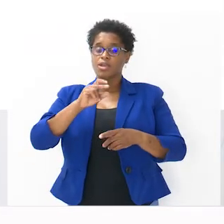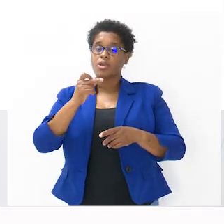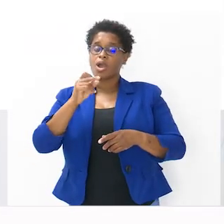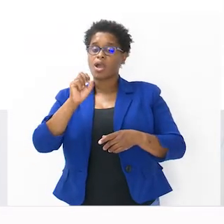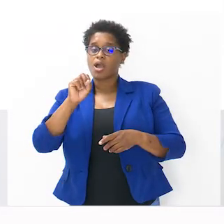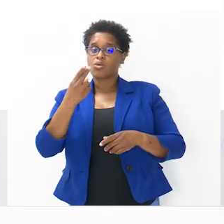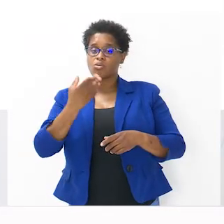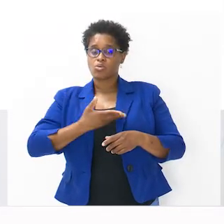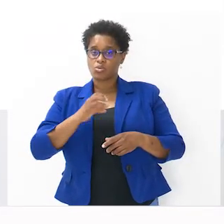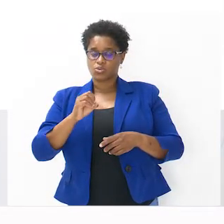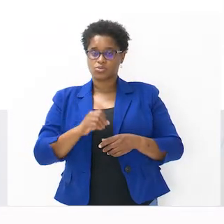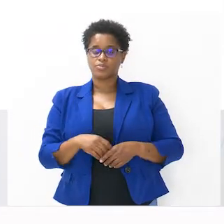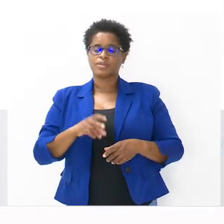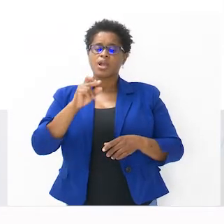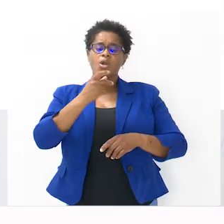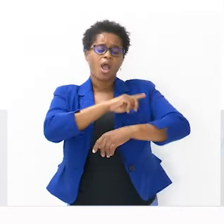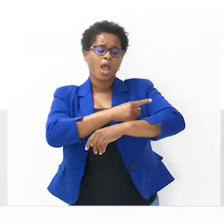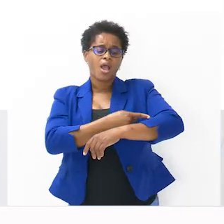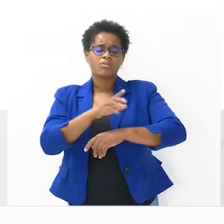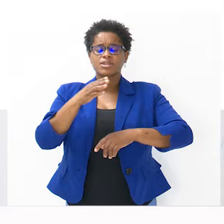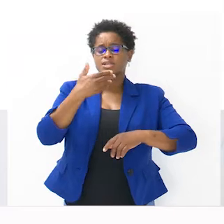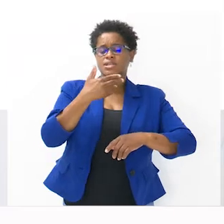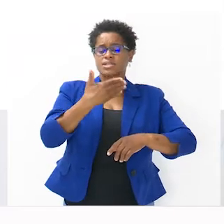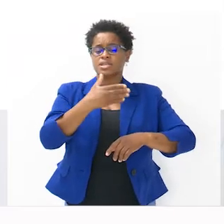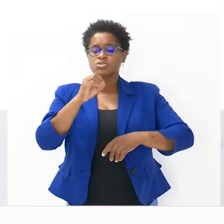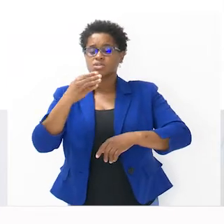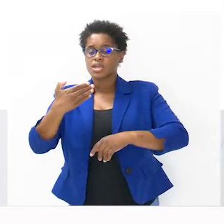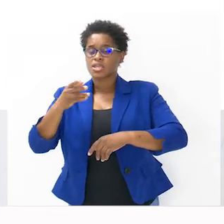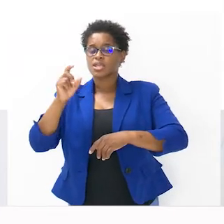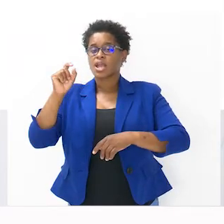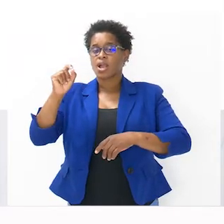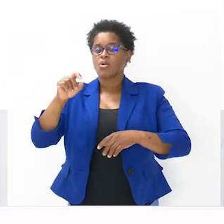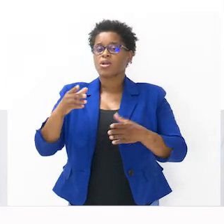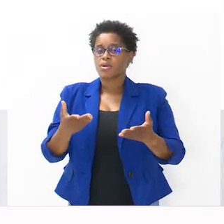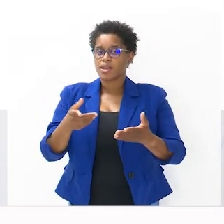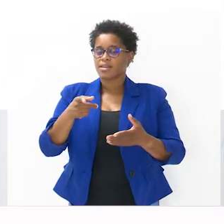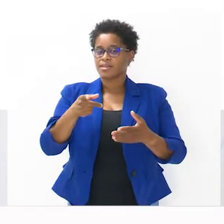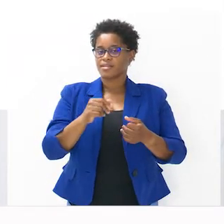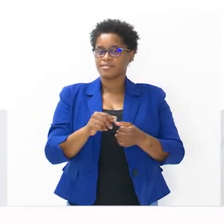um ângulo agudo. Ângulo que mede 107 graus É um ângulo,